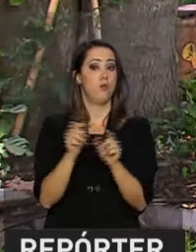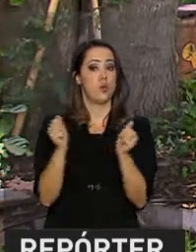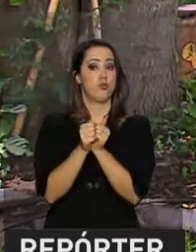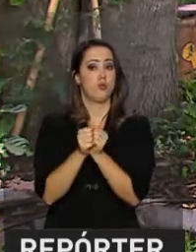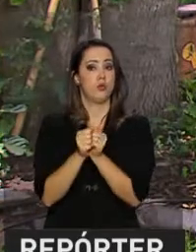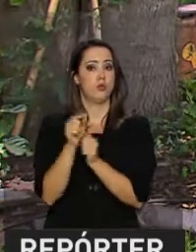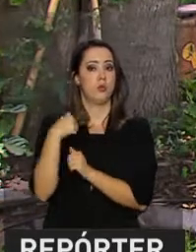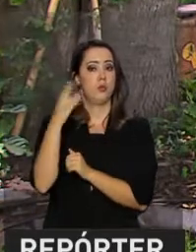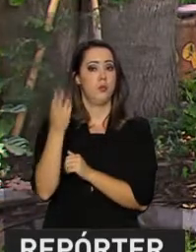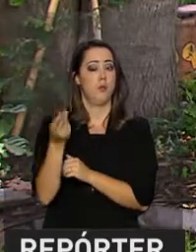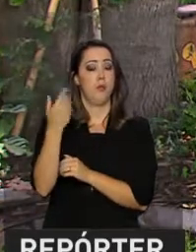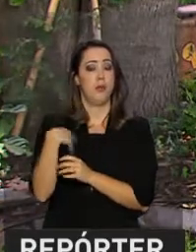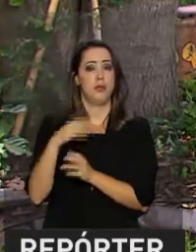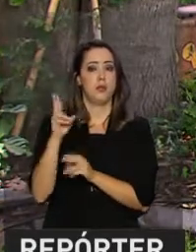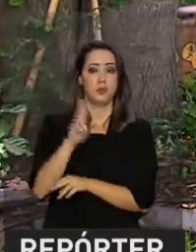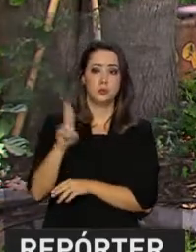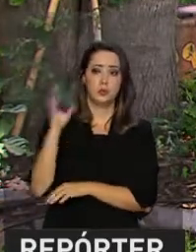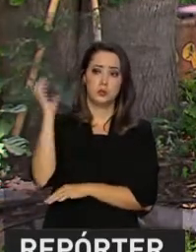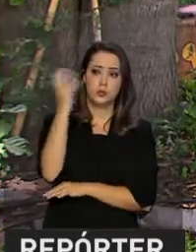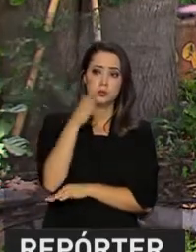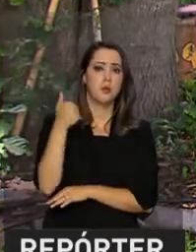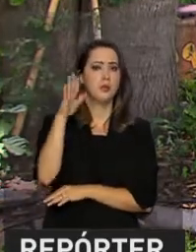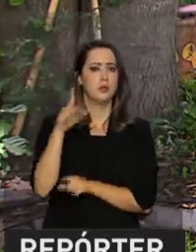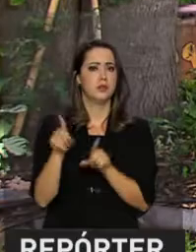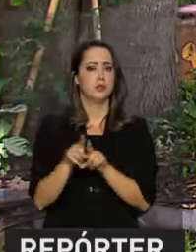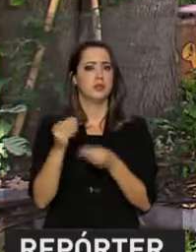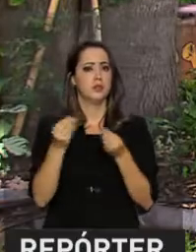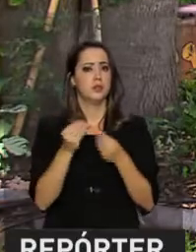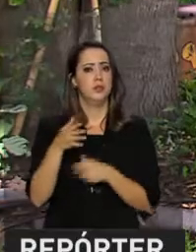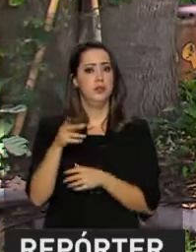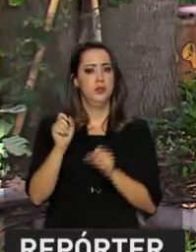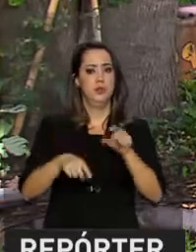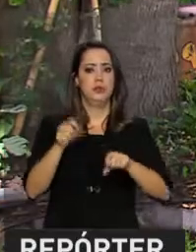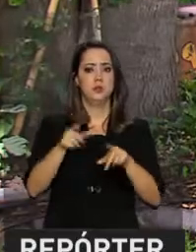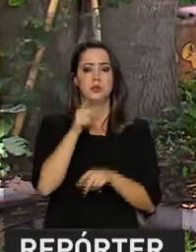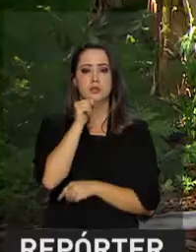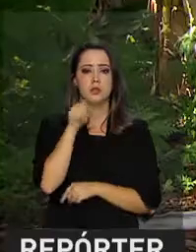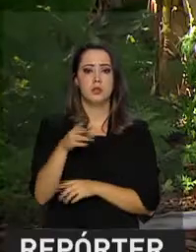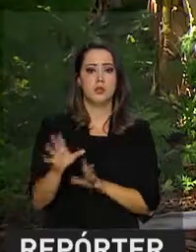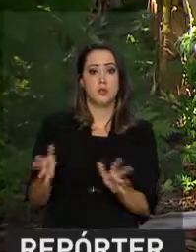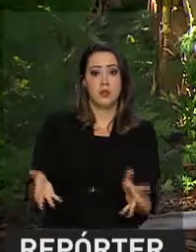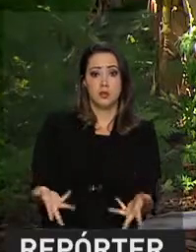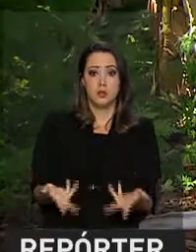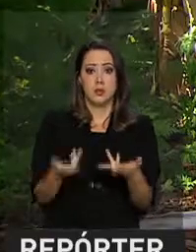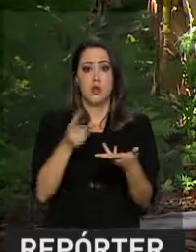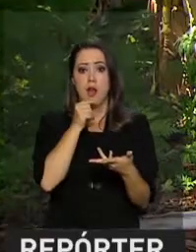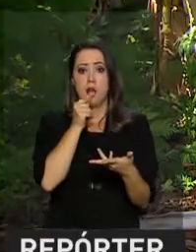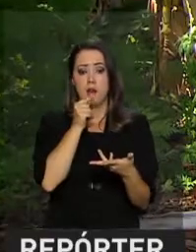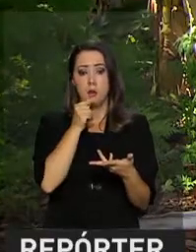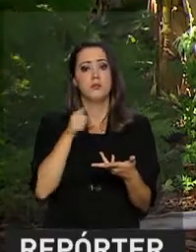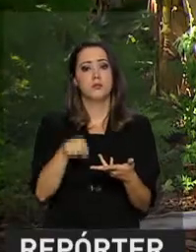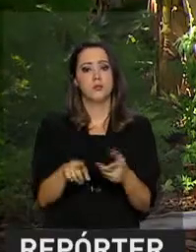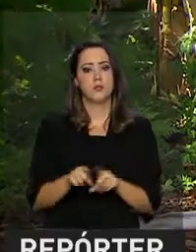capital natural ao invés de esgotá lo por isso plantar a árvore é colher água no cuidado com as águas o